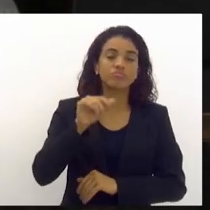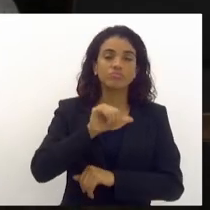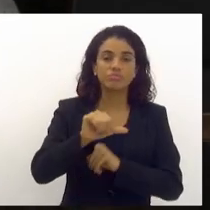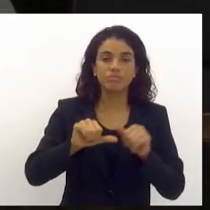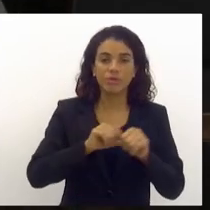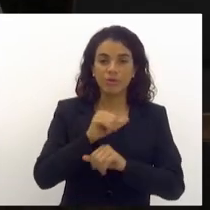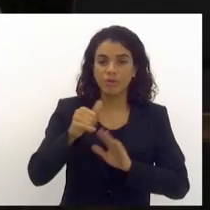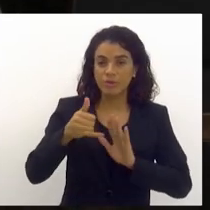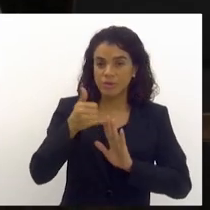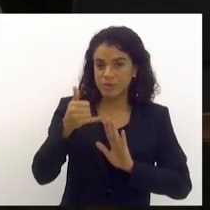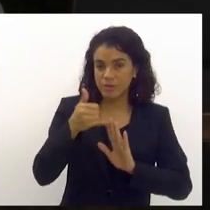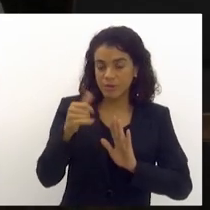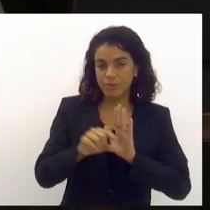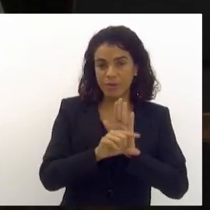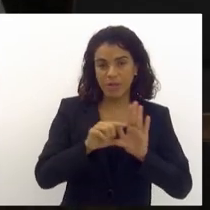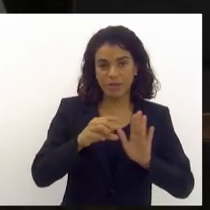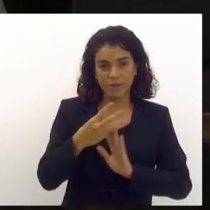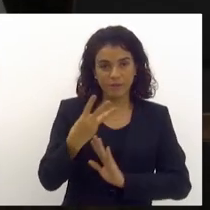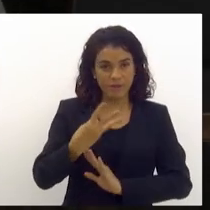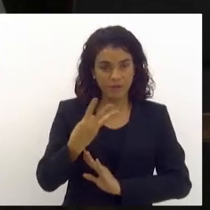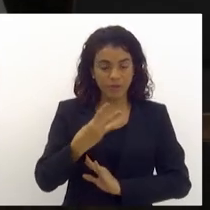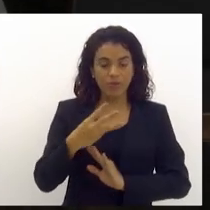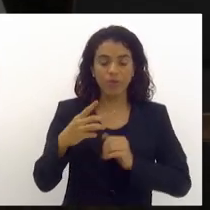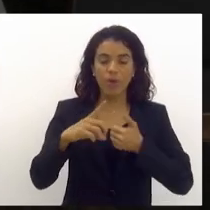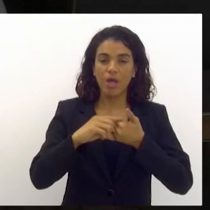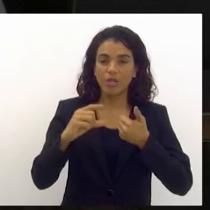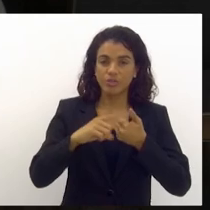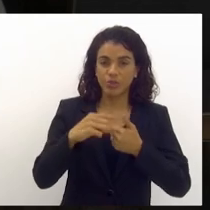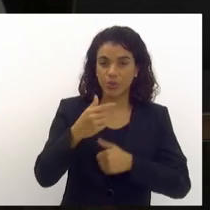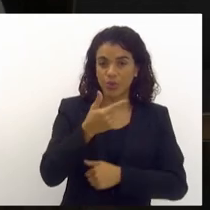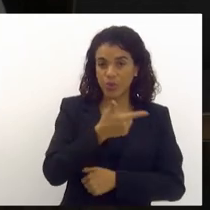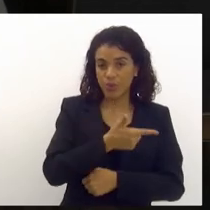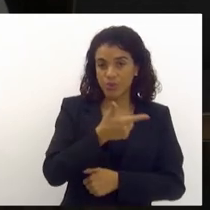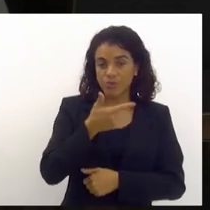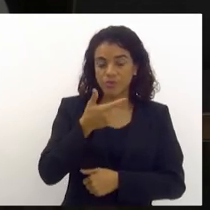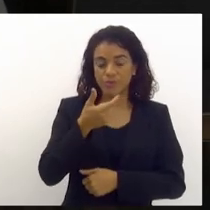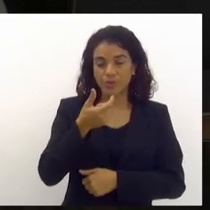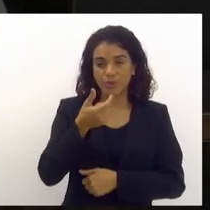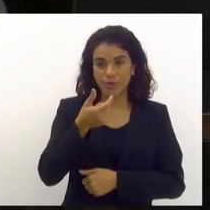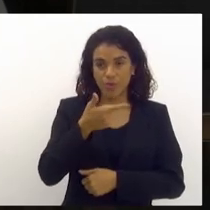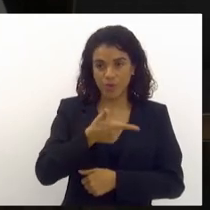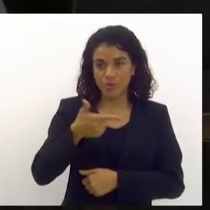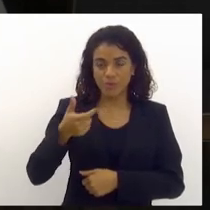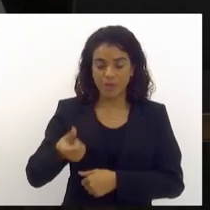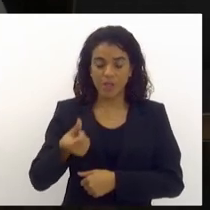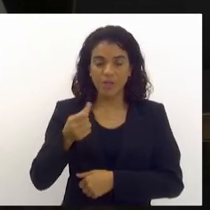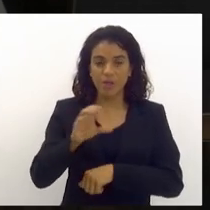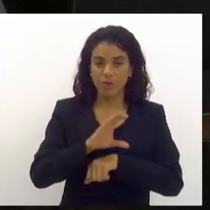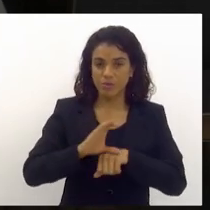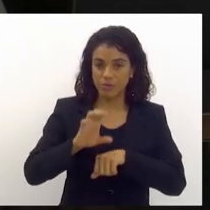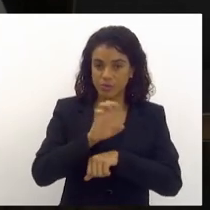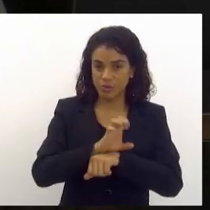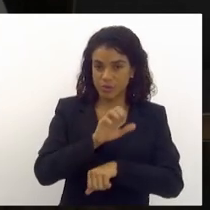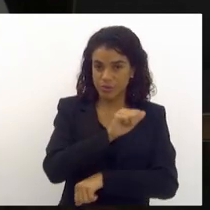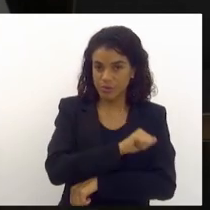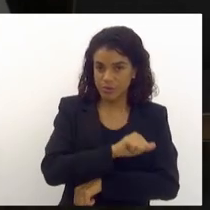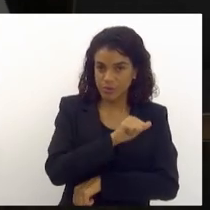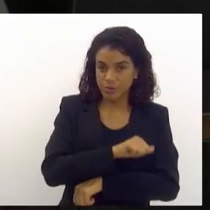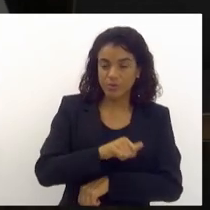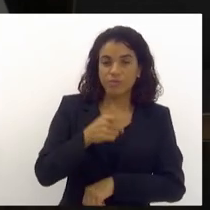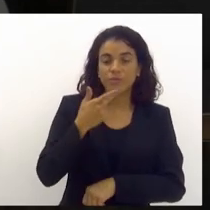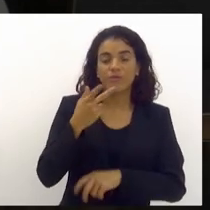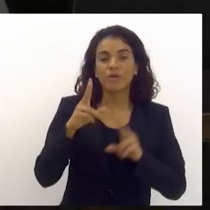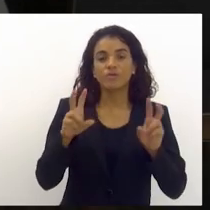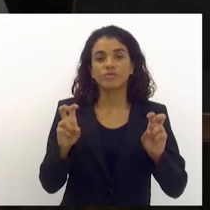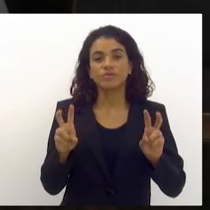o inciso 1º do parágrafo 3º do artigo 226-A da Constituição do Estado do Rio de Janeiro, que